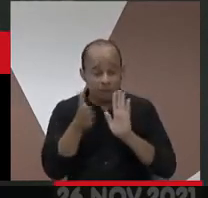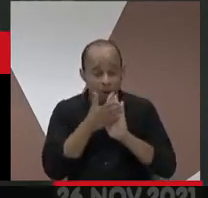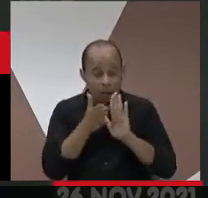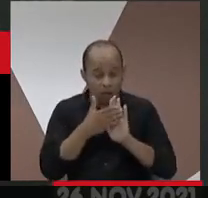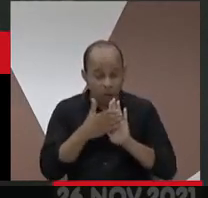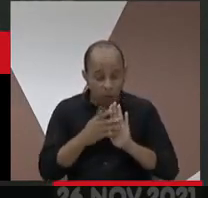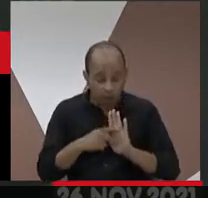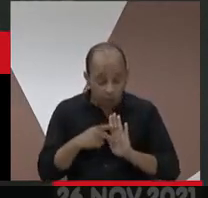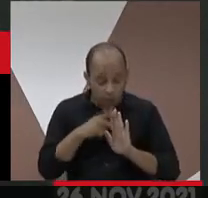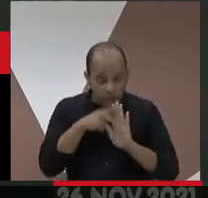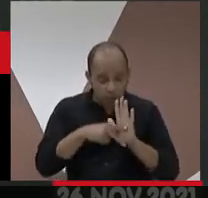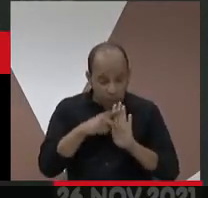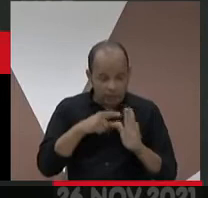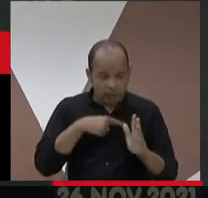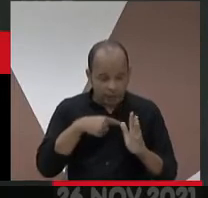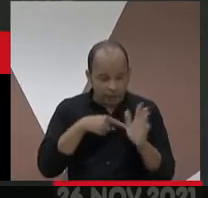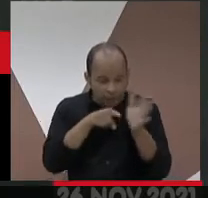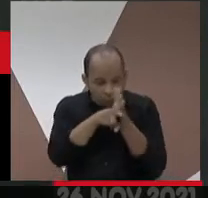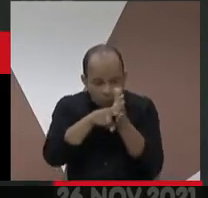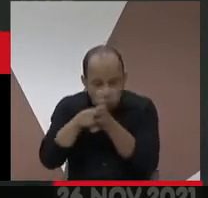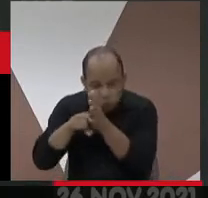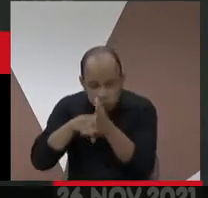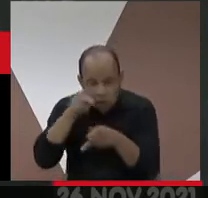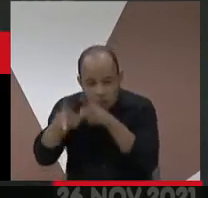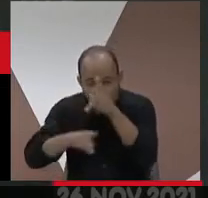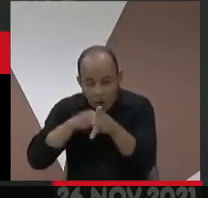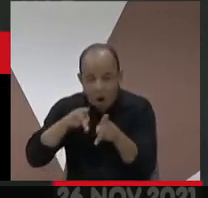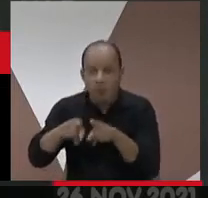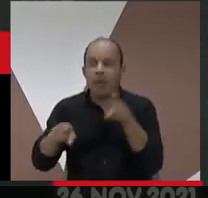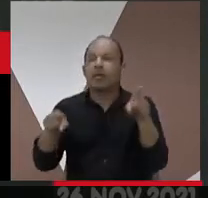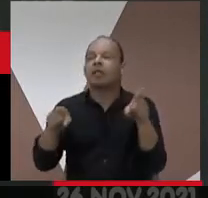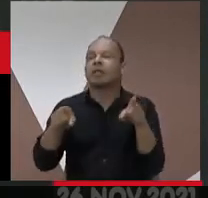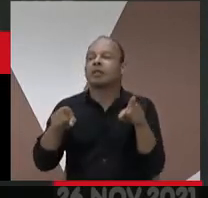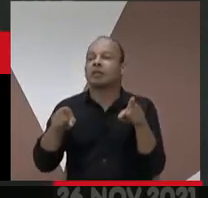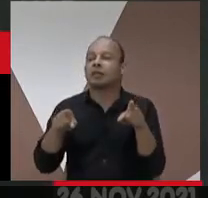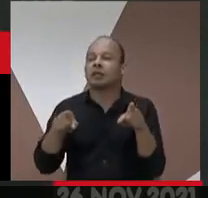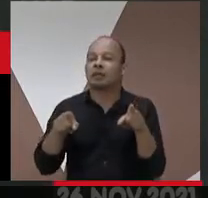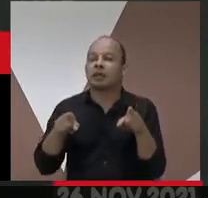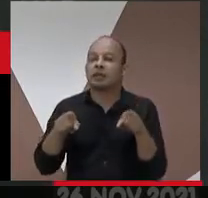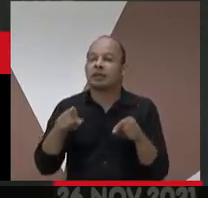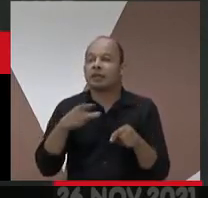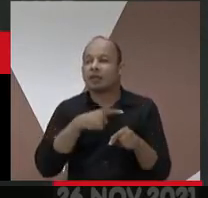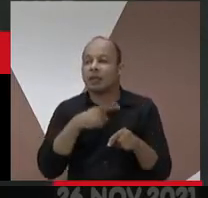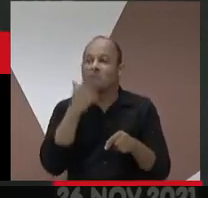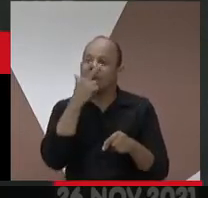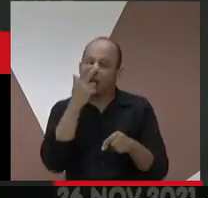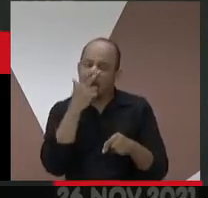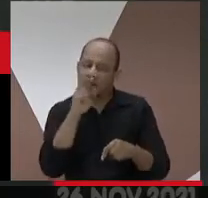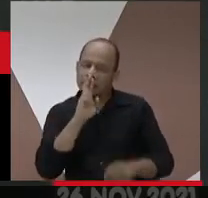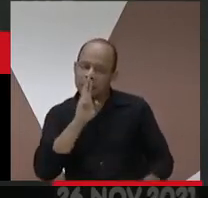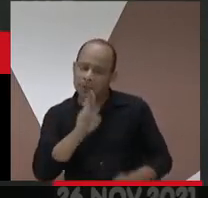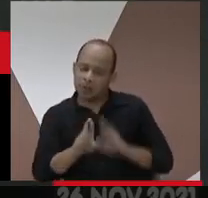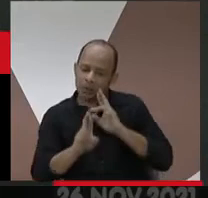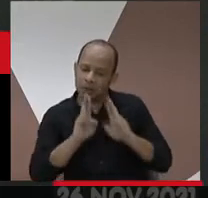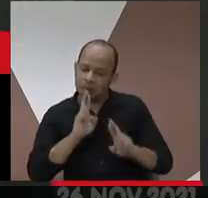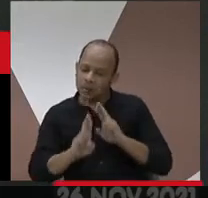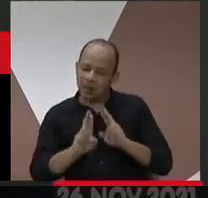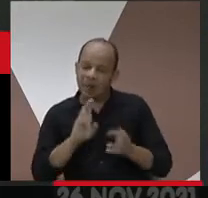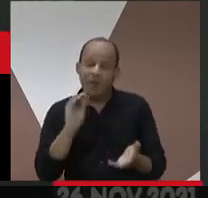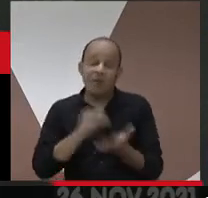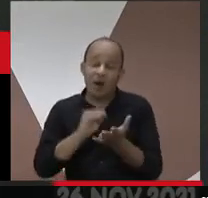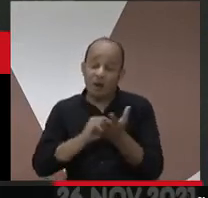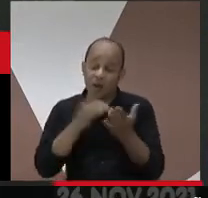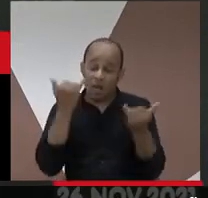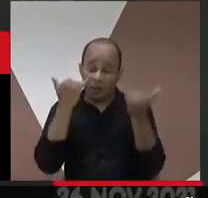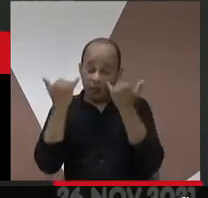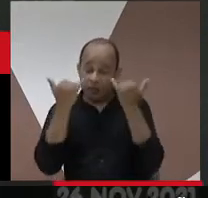consulta pública e de participação popular adotados pela CEINFRA vêm resultando em notória desinformação por parte